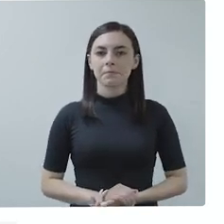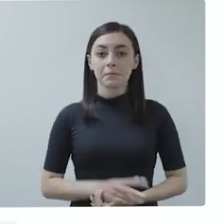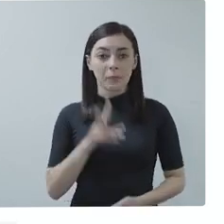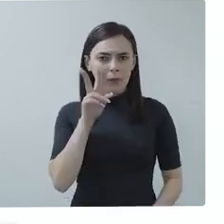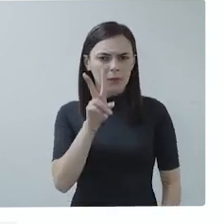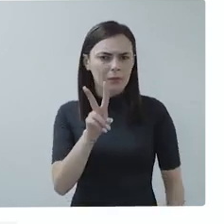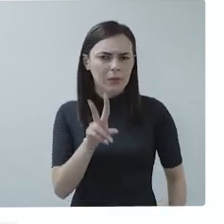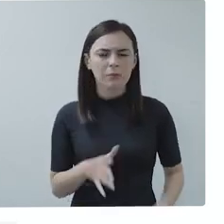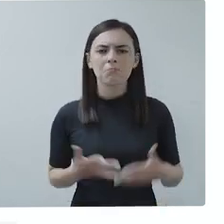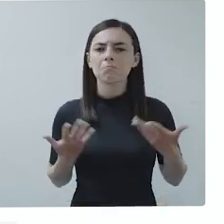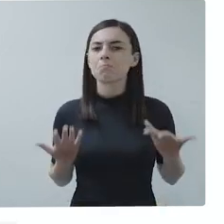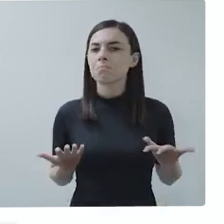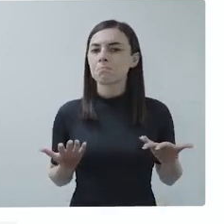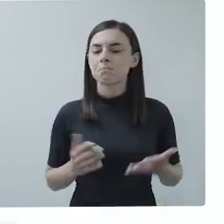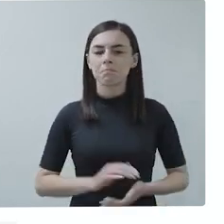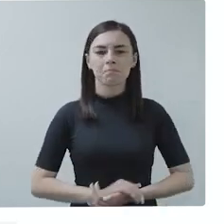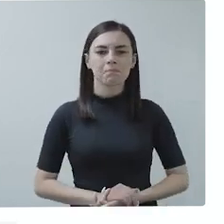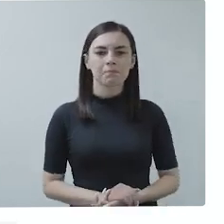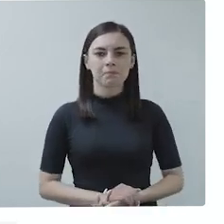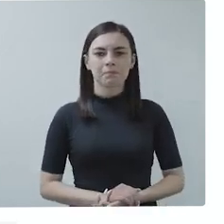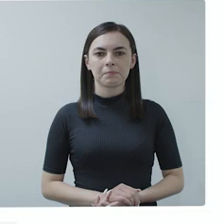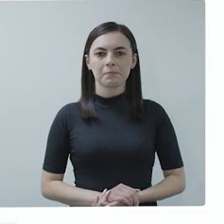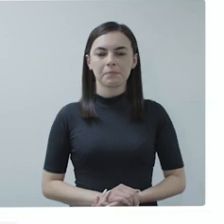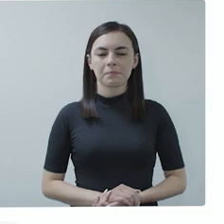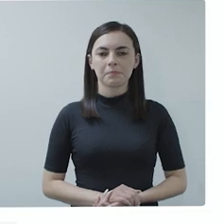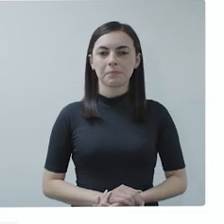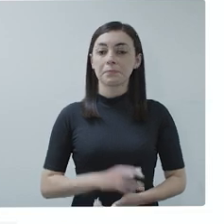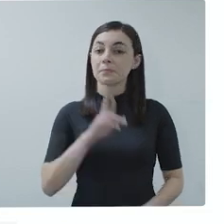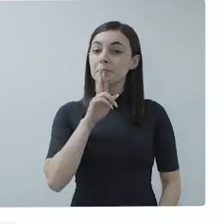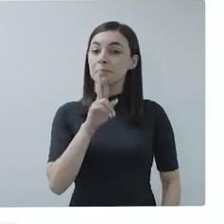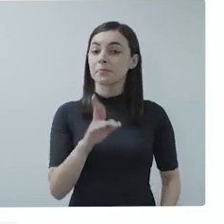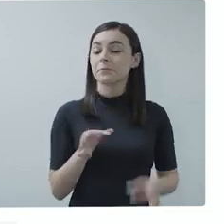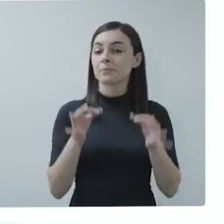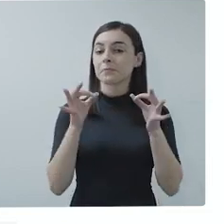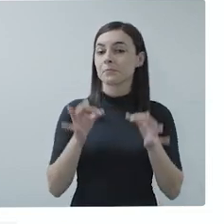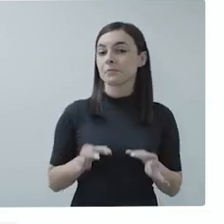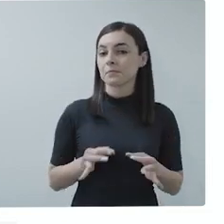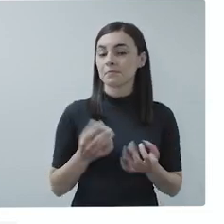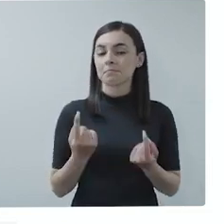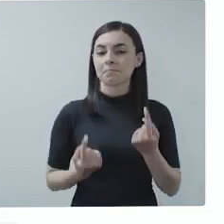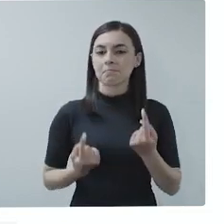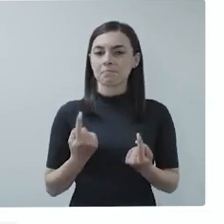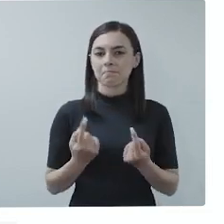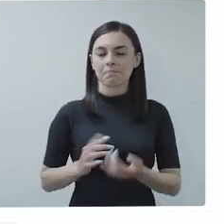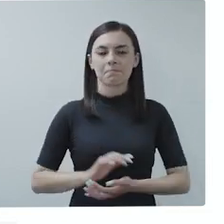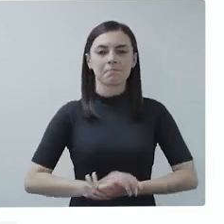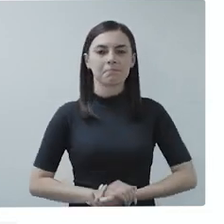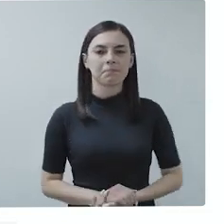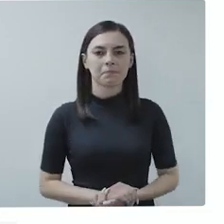Qual que é? Então vamos lá, vamos ver qual que é, qual que tá certo.